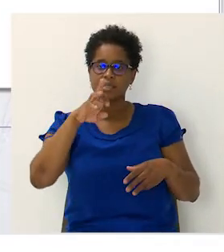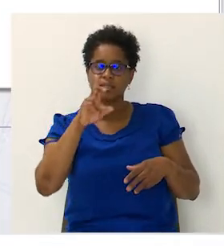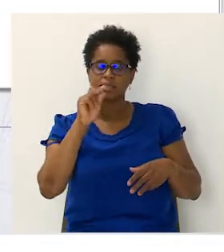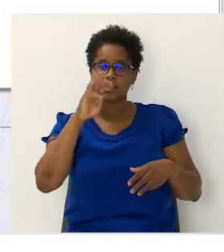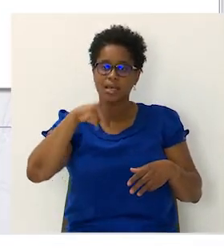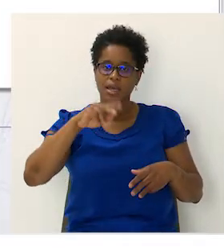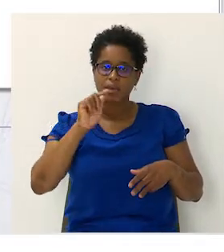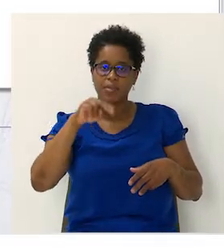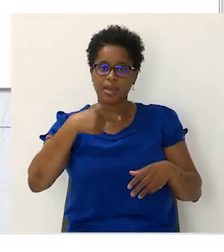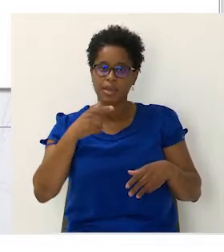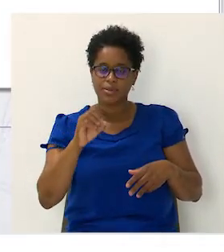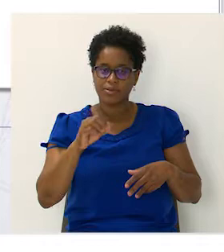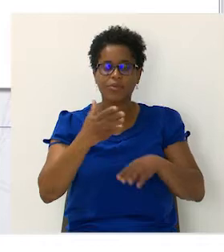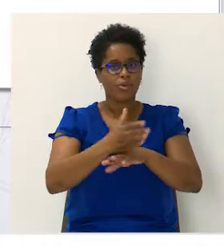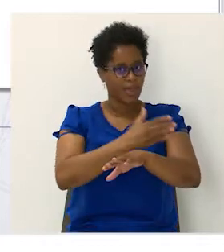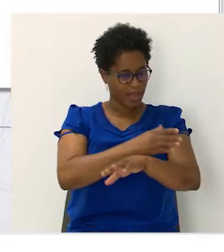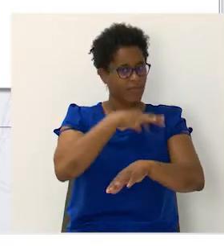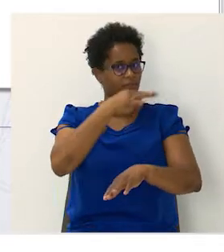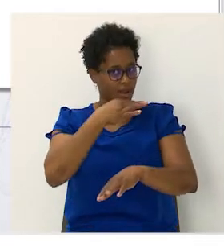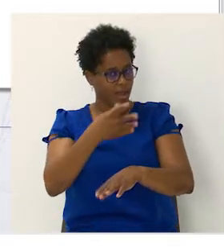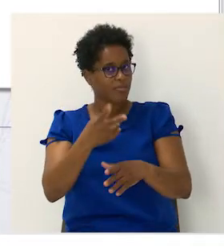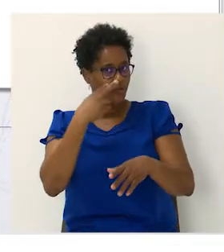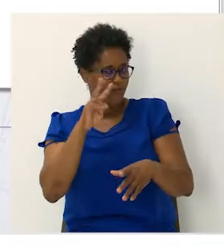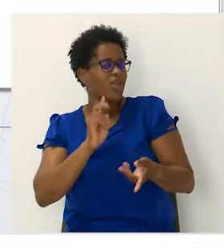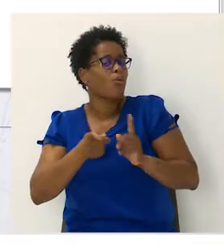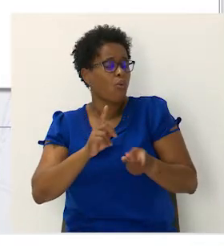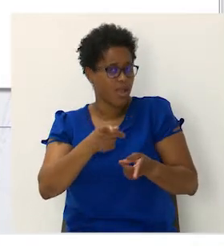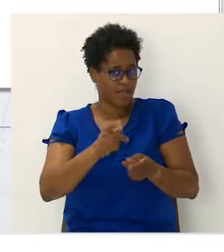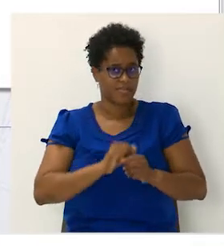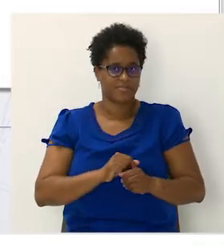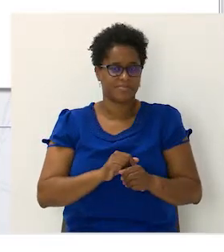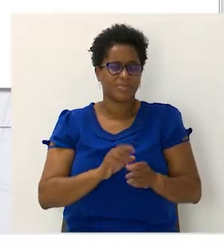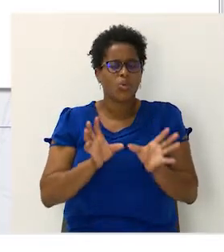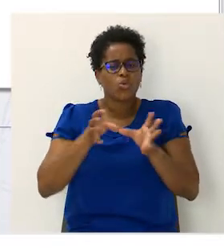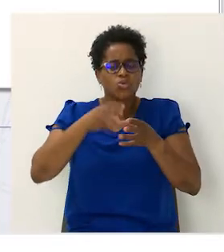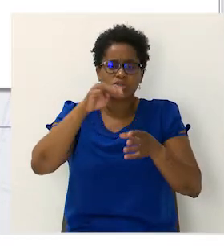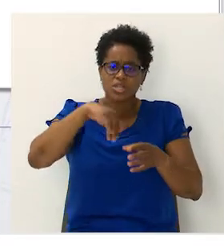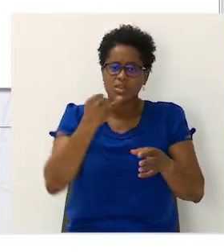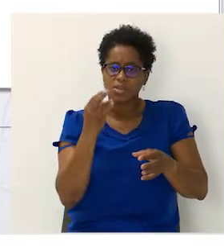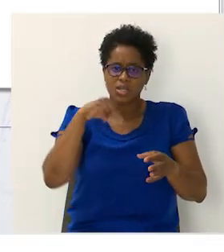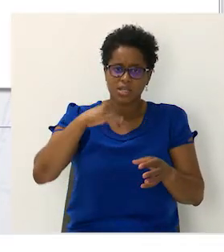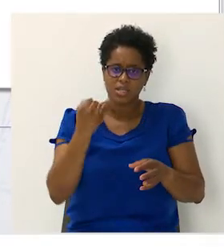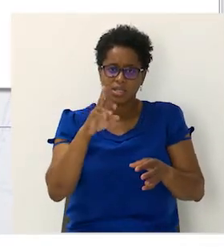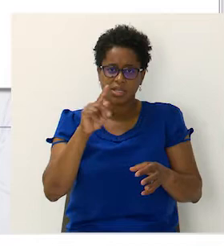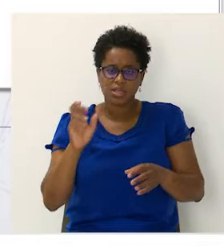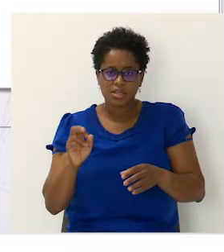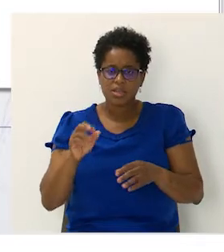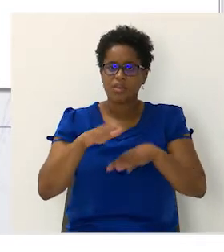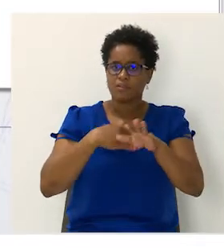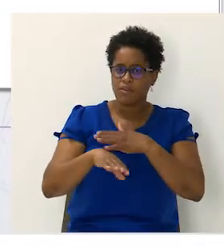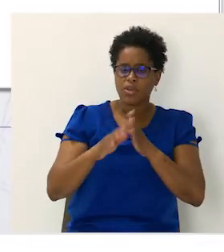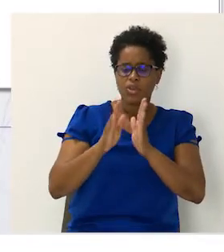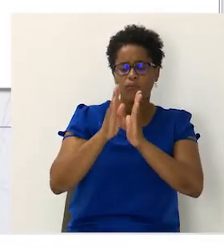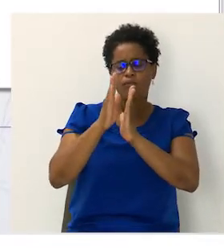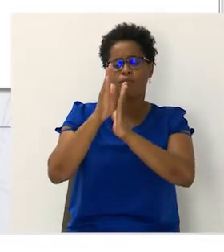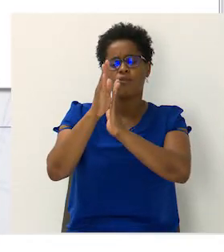tínhamos anunciado. Portanto, veja o que significa: conjunto de menires colocados em